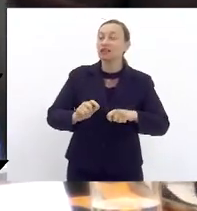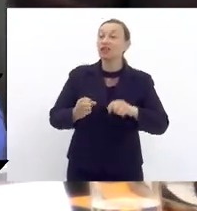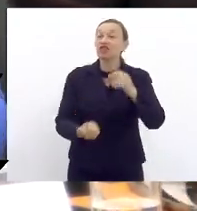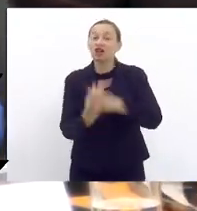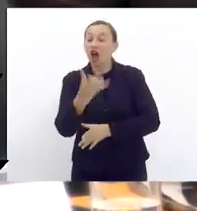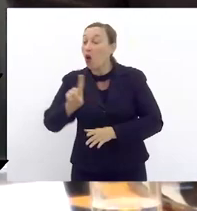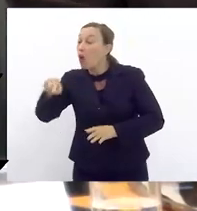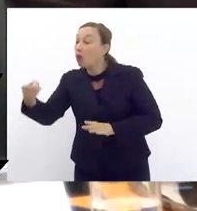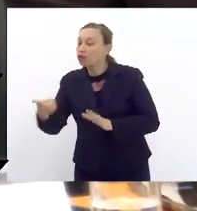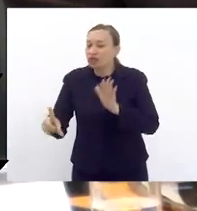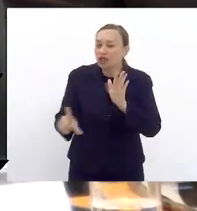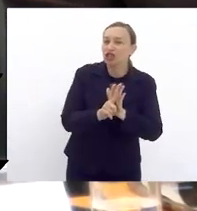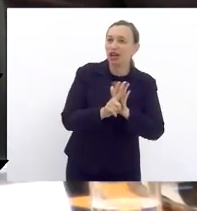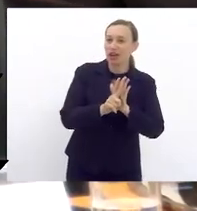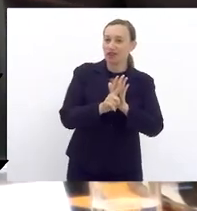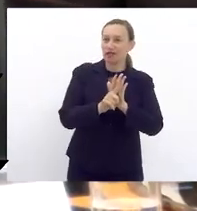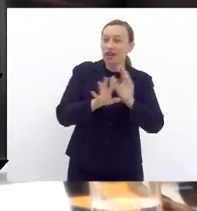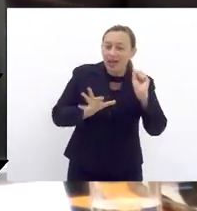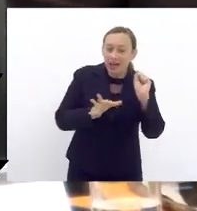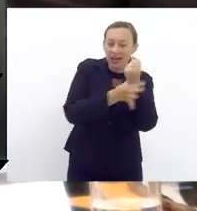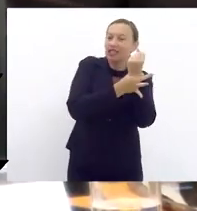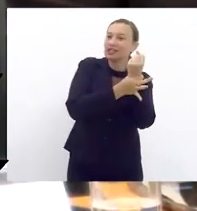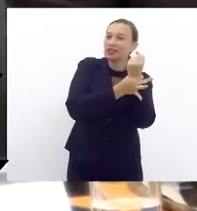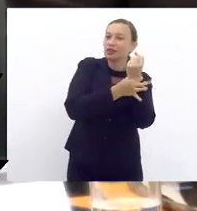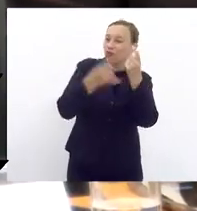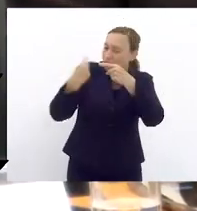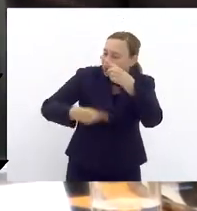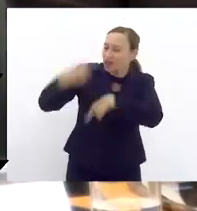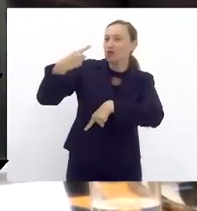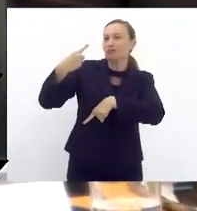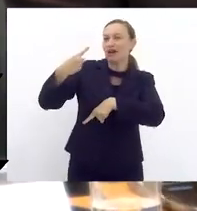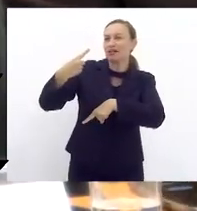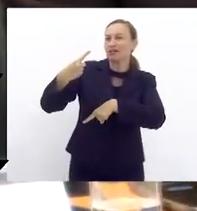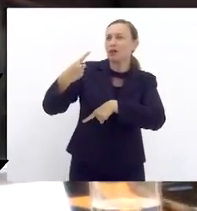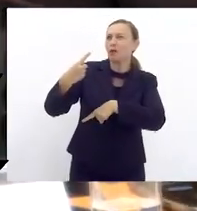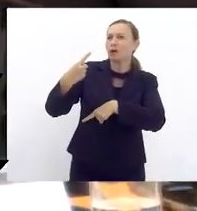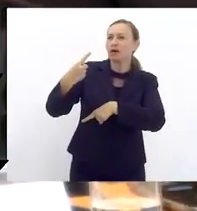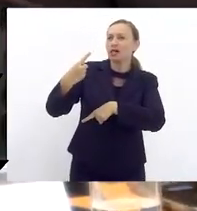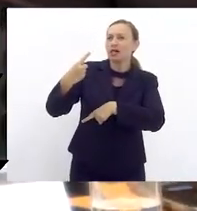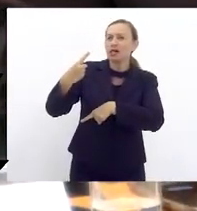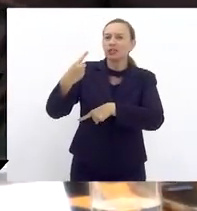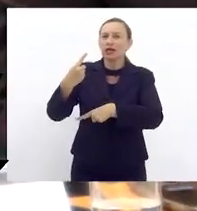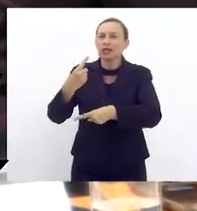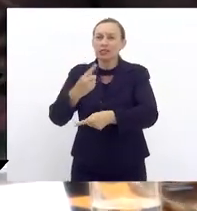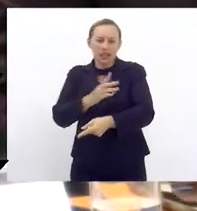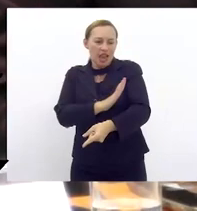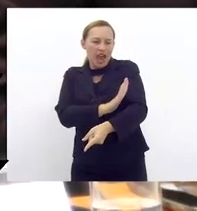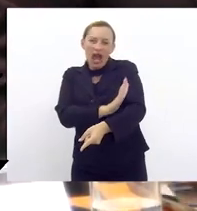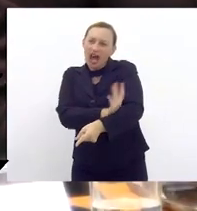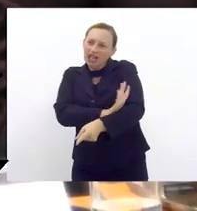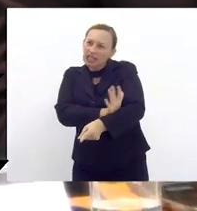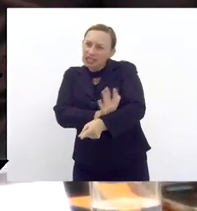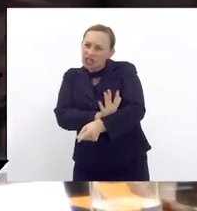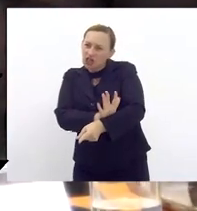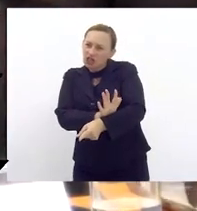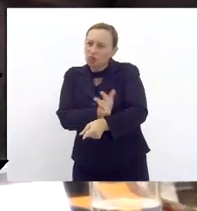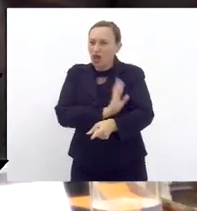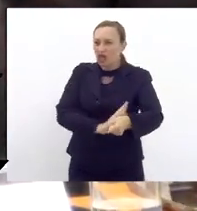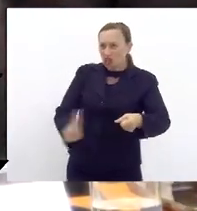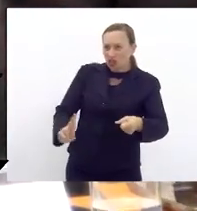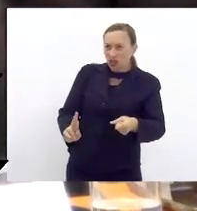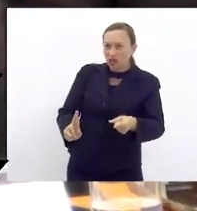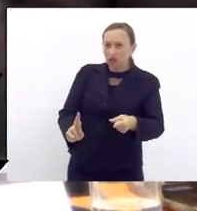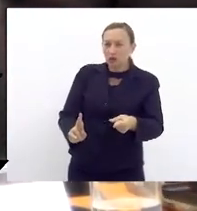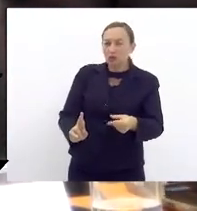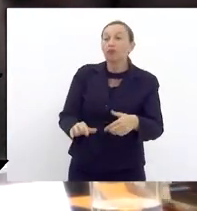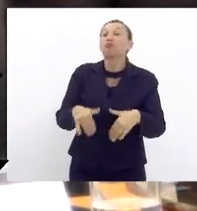leis que garantam aí a superação dessa lógica do racismo religioso e da intolerância religiosa